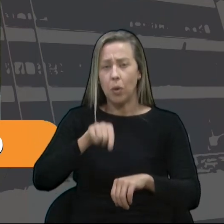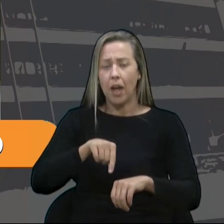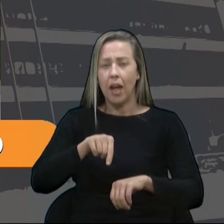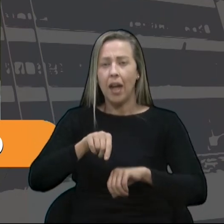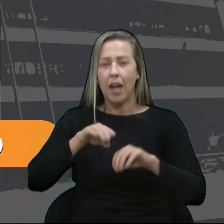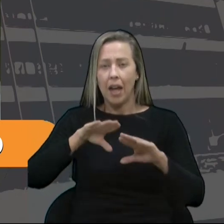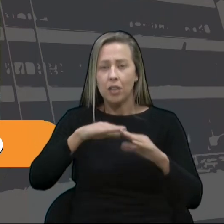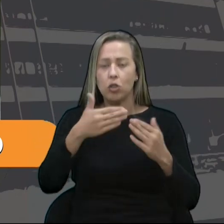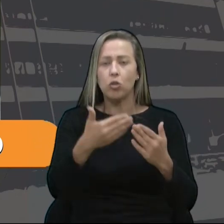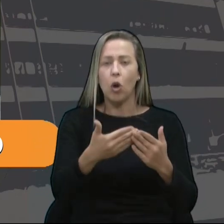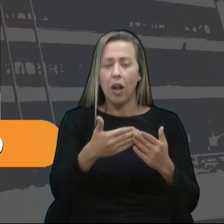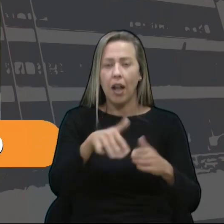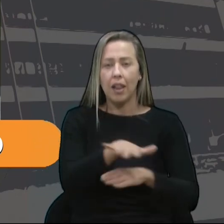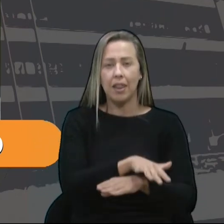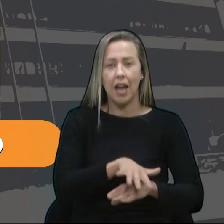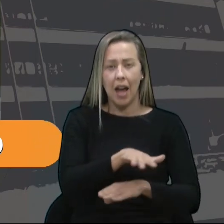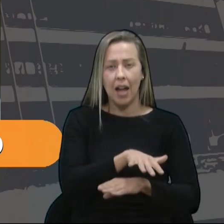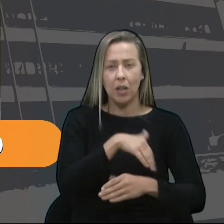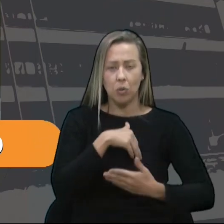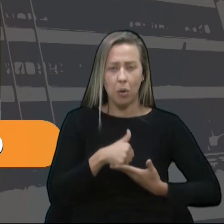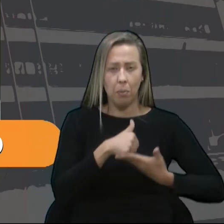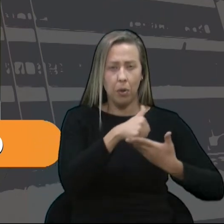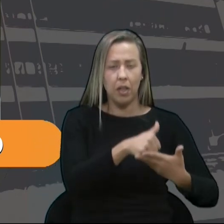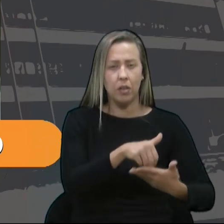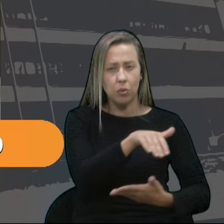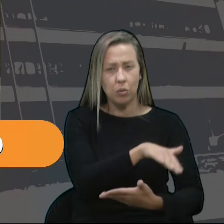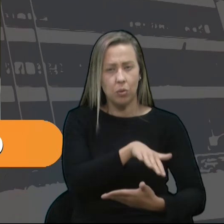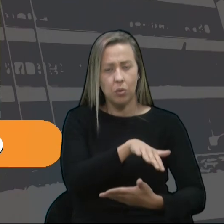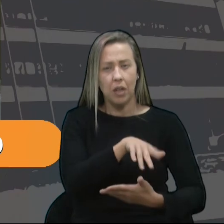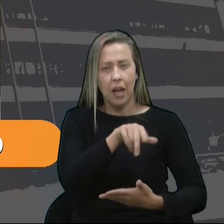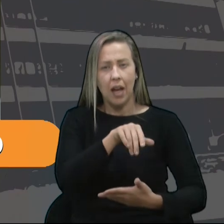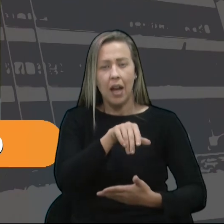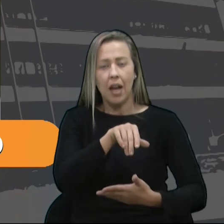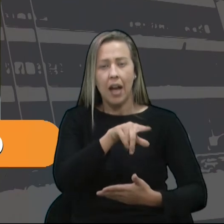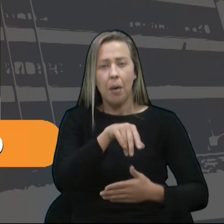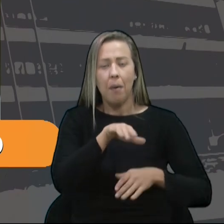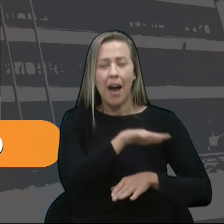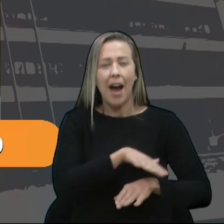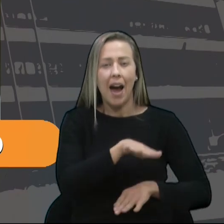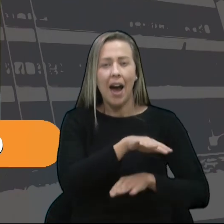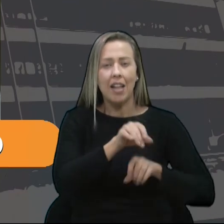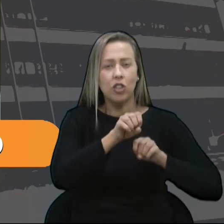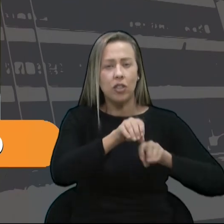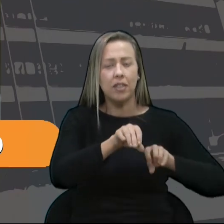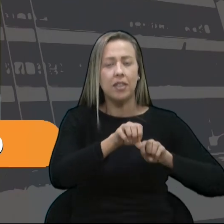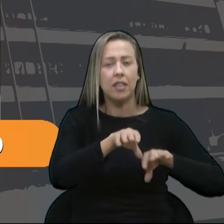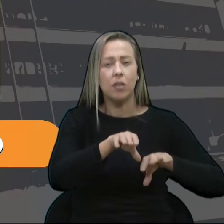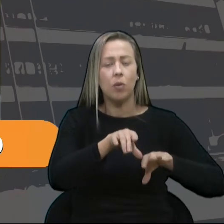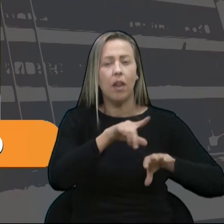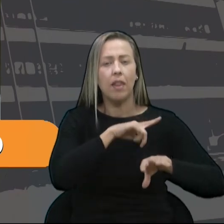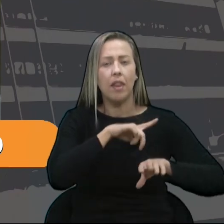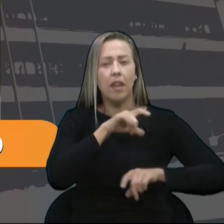escola de governo na qual eu estou colaborando é uma escola de governo que também tem